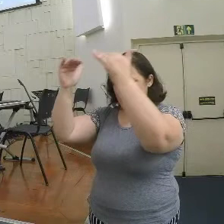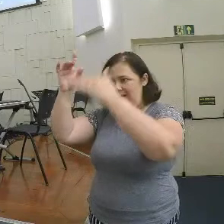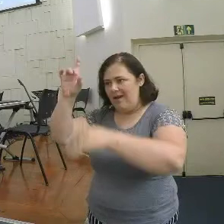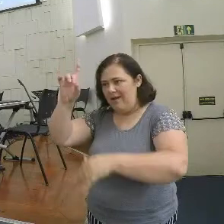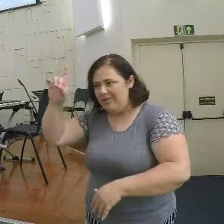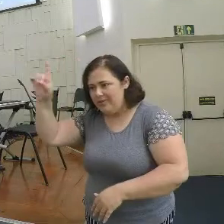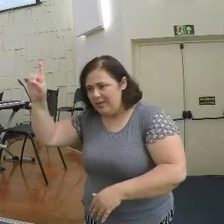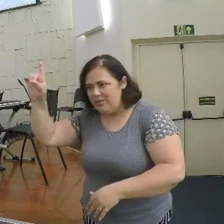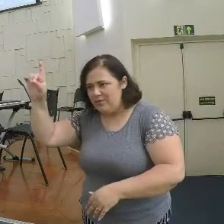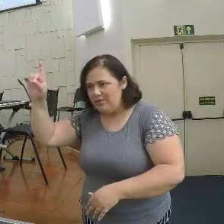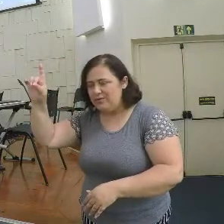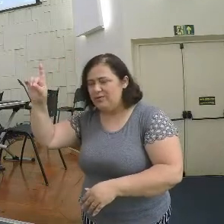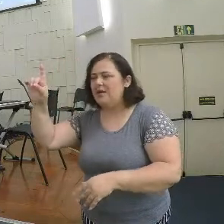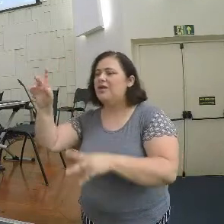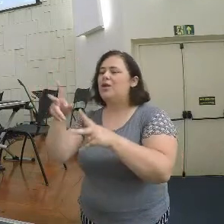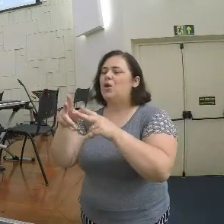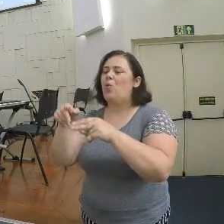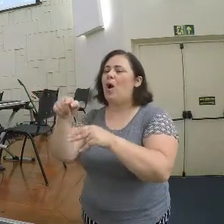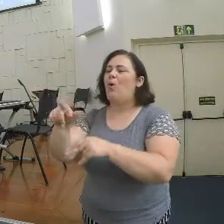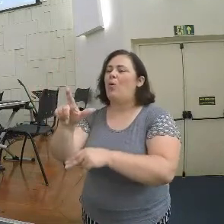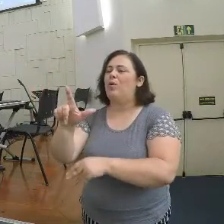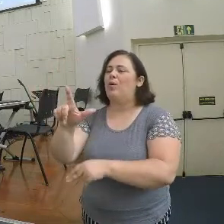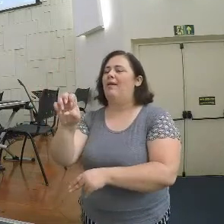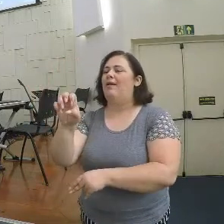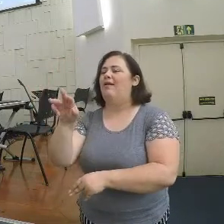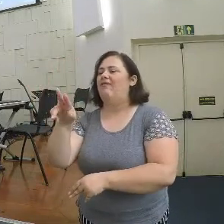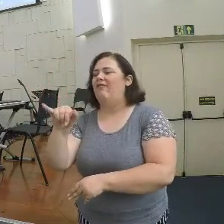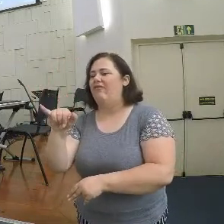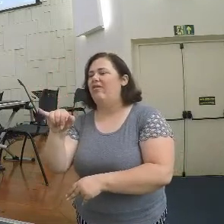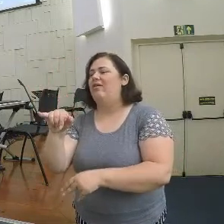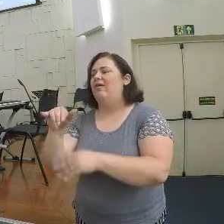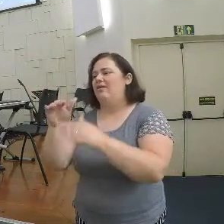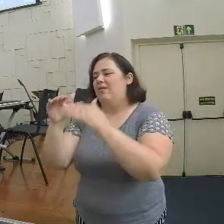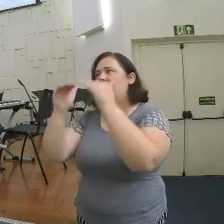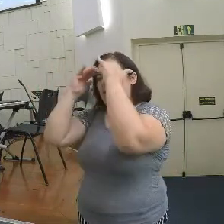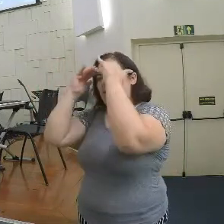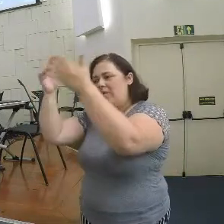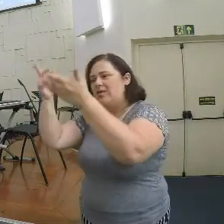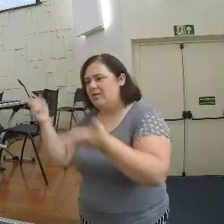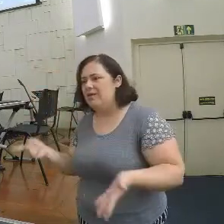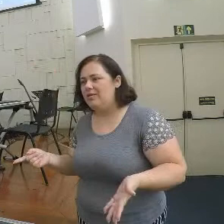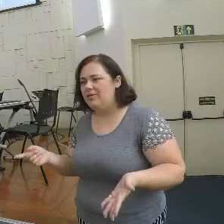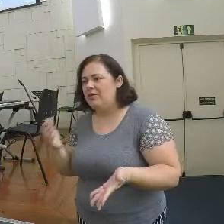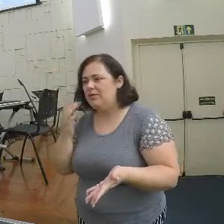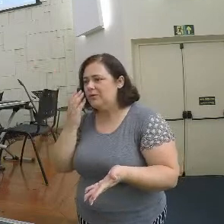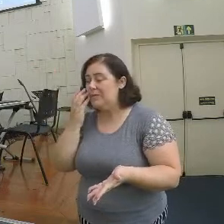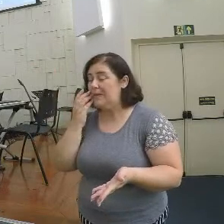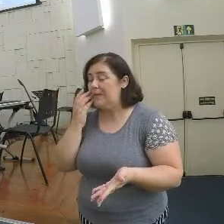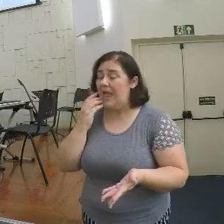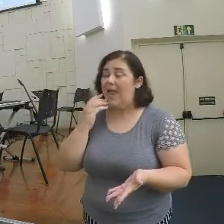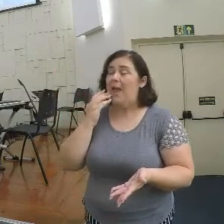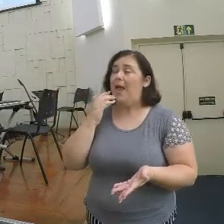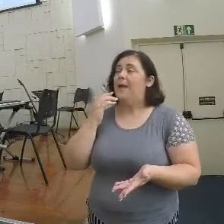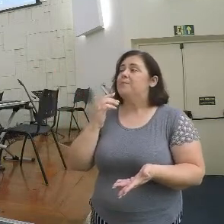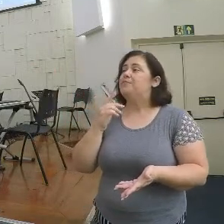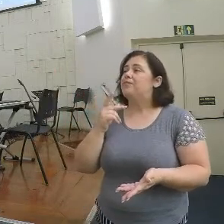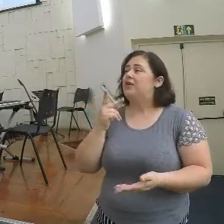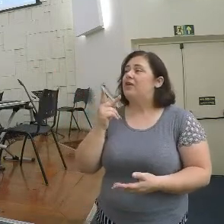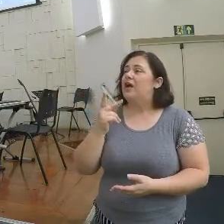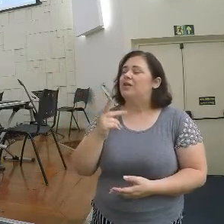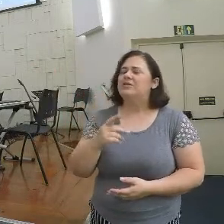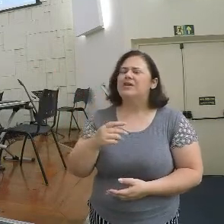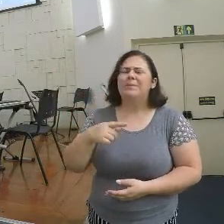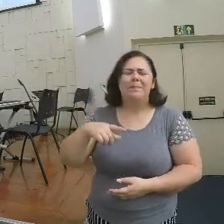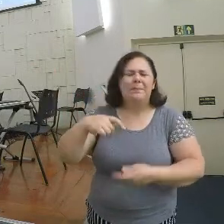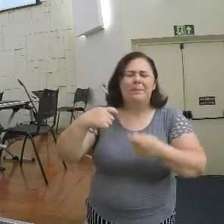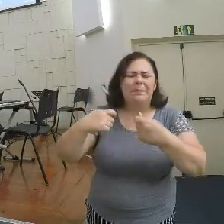nele, baseado, o povo recebeu a lei, que necessidade haveria ainda de que se levantasse outro sacerdote segundo a ordem